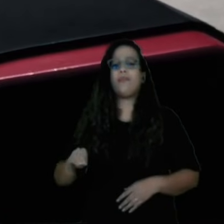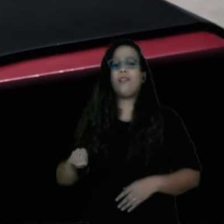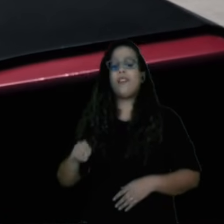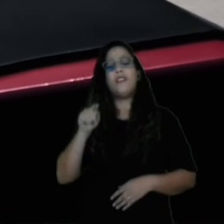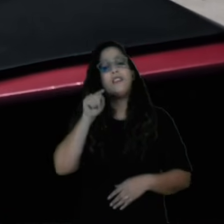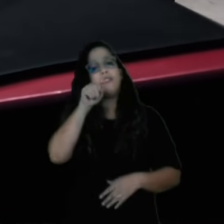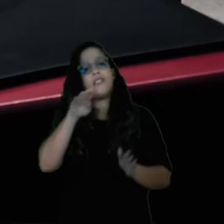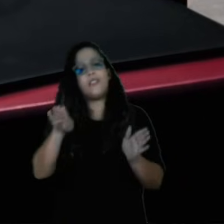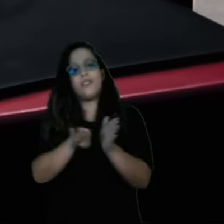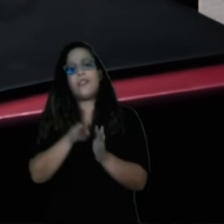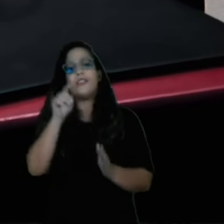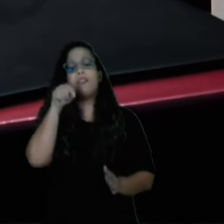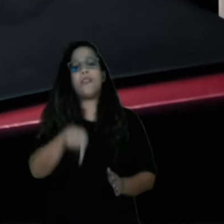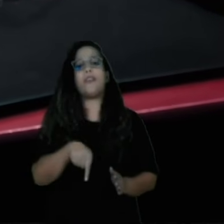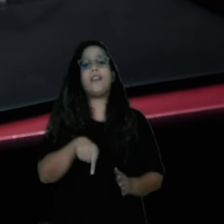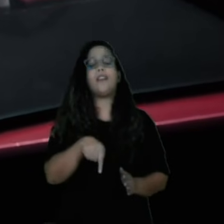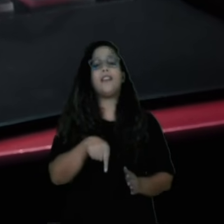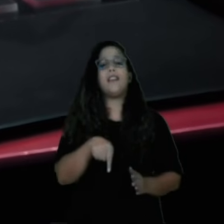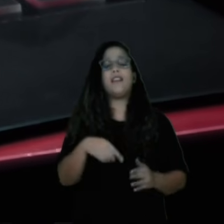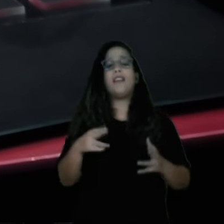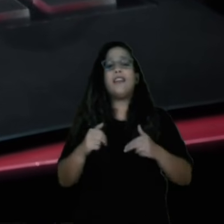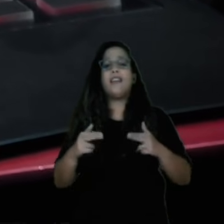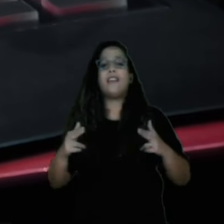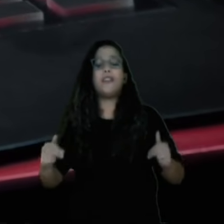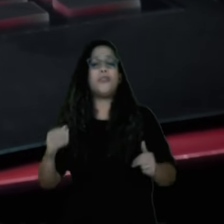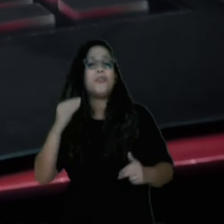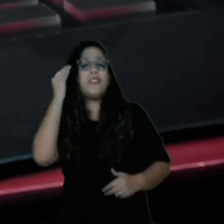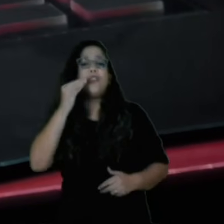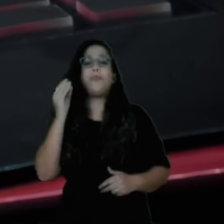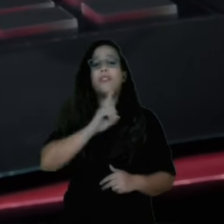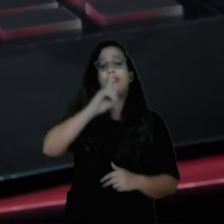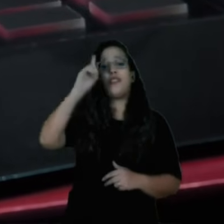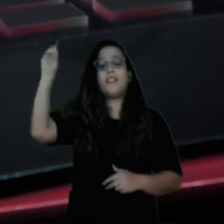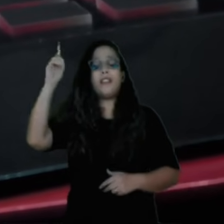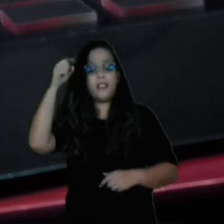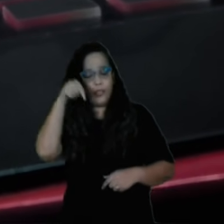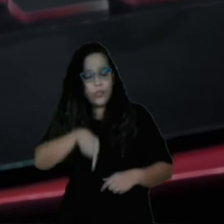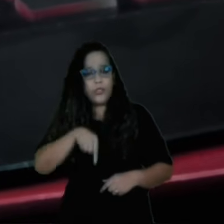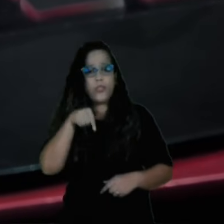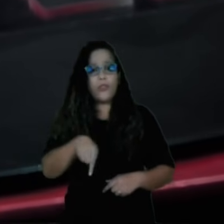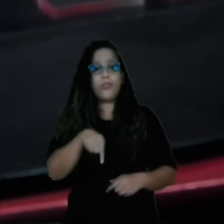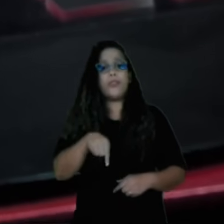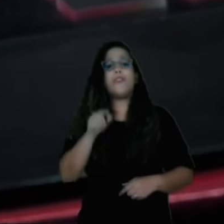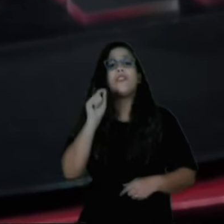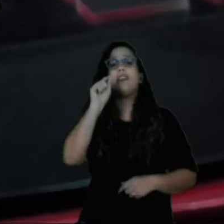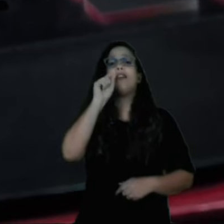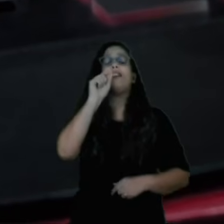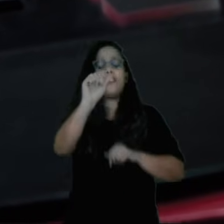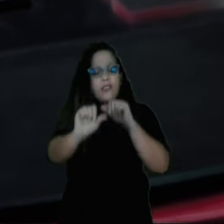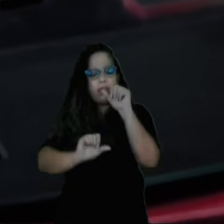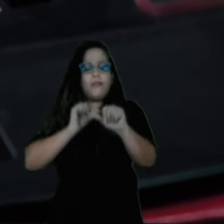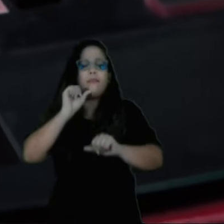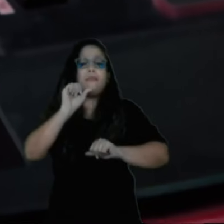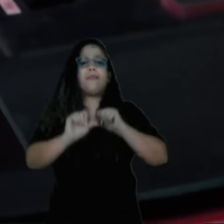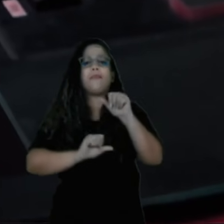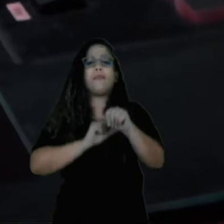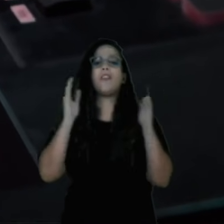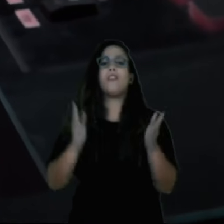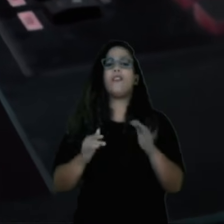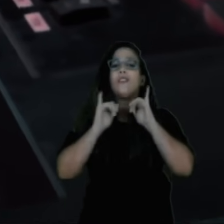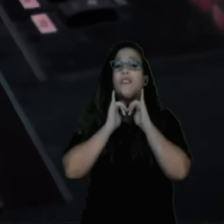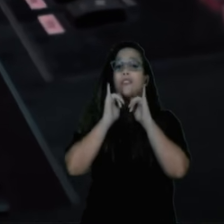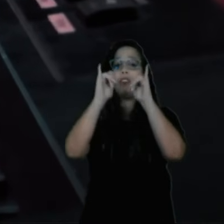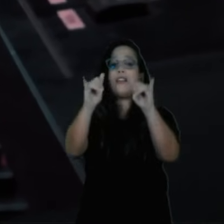você chegou aqui, você nunca deu uma chance a Deus, hoje isso vai mudar. Hoje eu